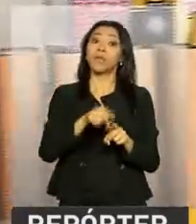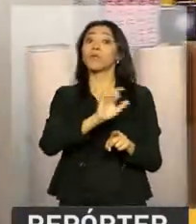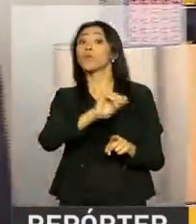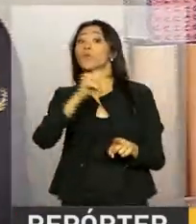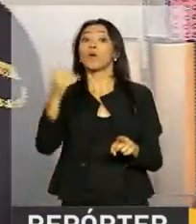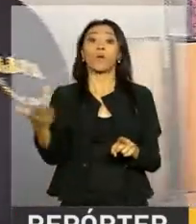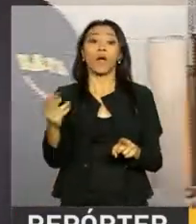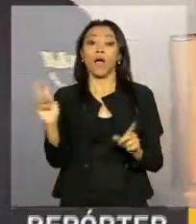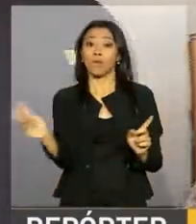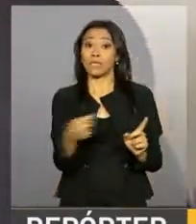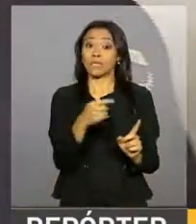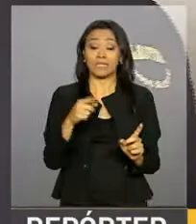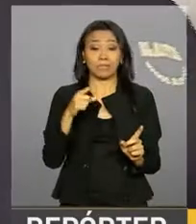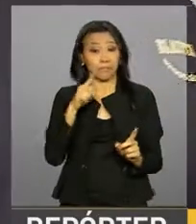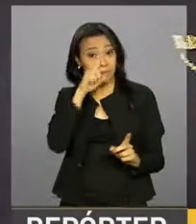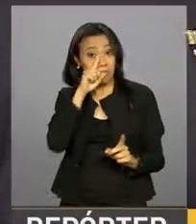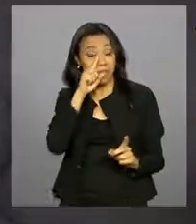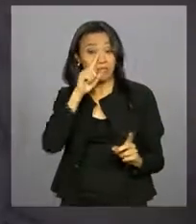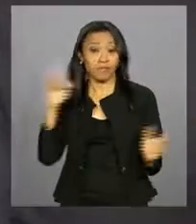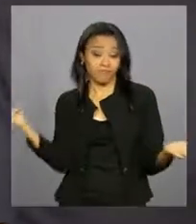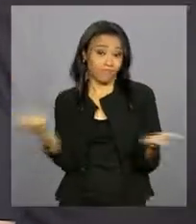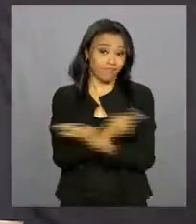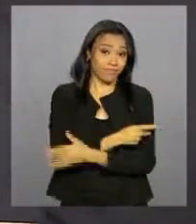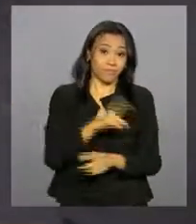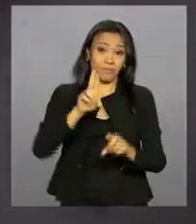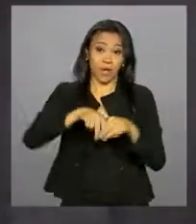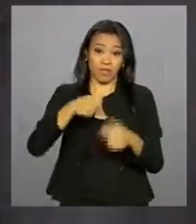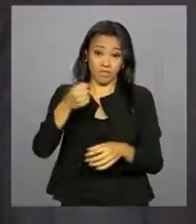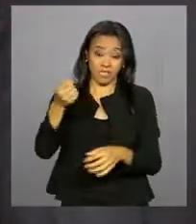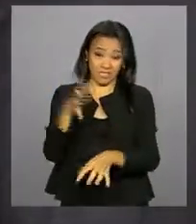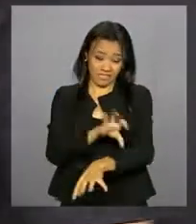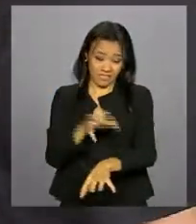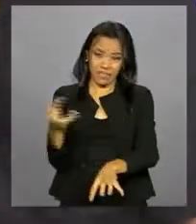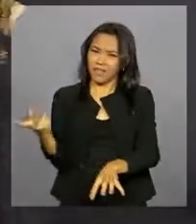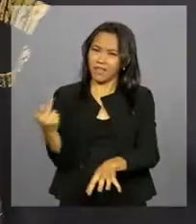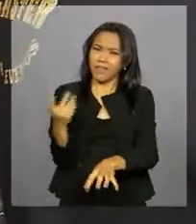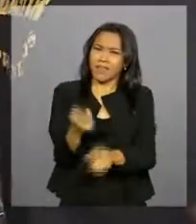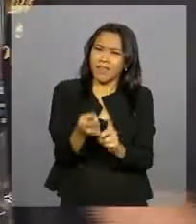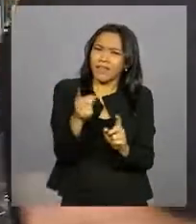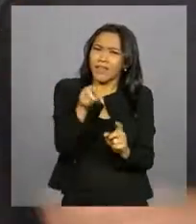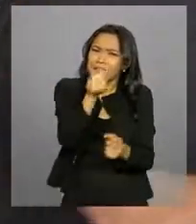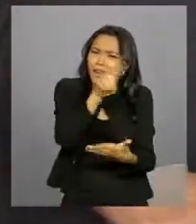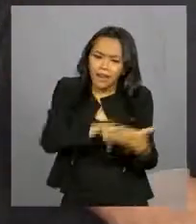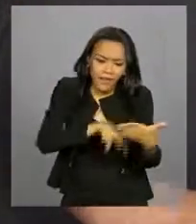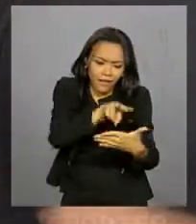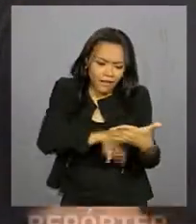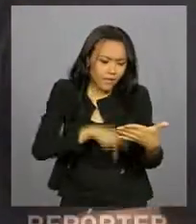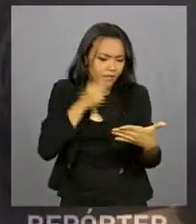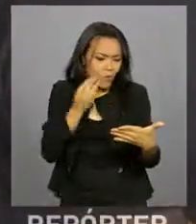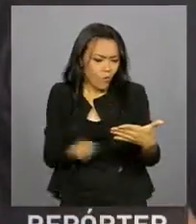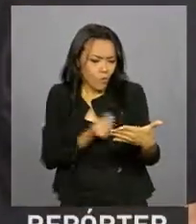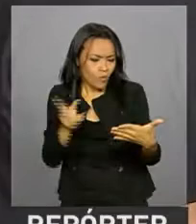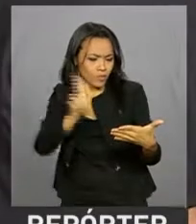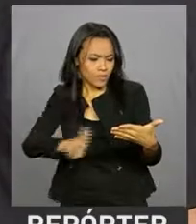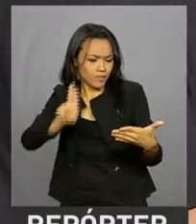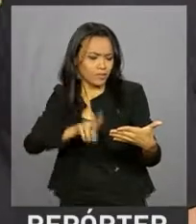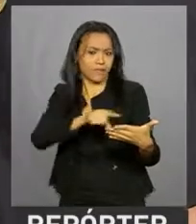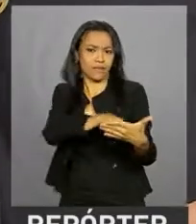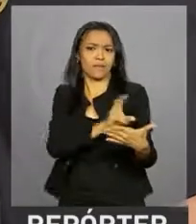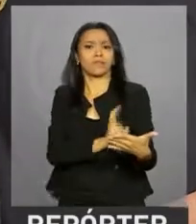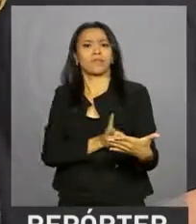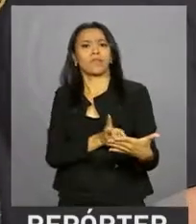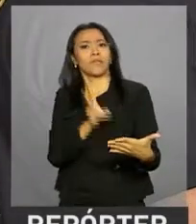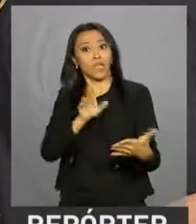a quantidade de acidentes com fogos de artifício nessa época do ano por isso é sempre importante ler o rótulo dos produtos e sempre